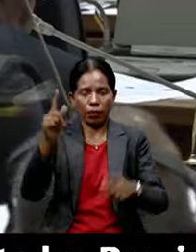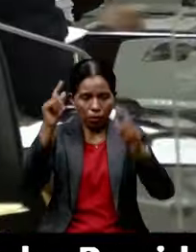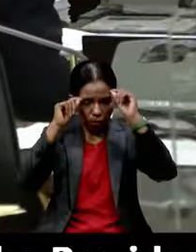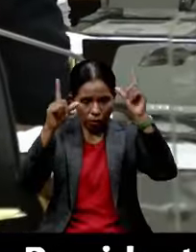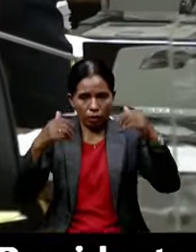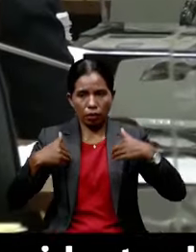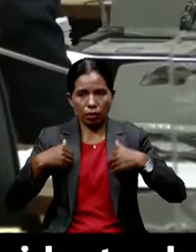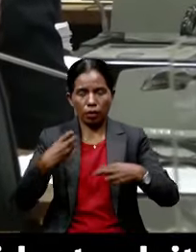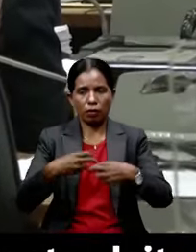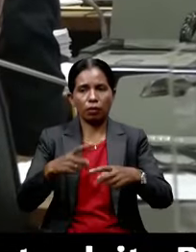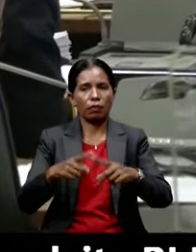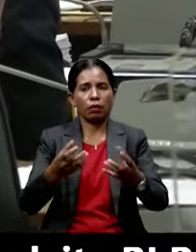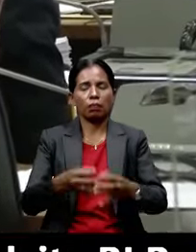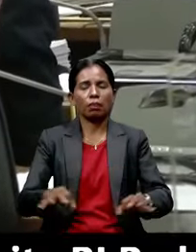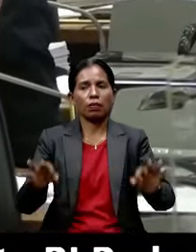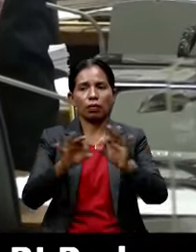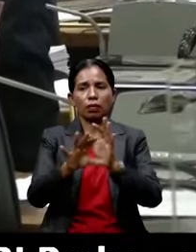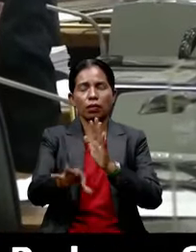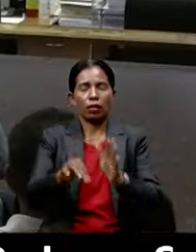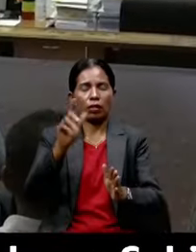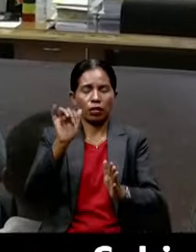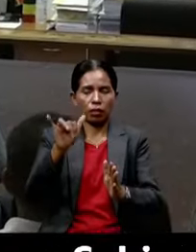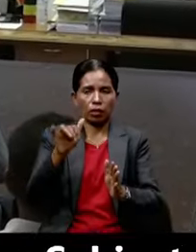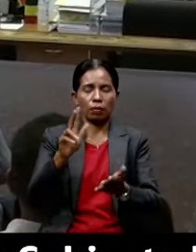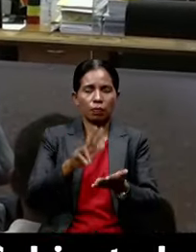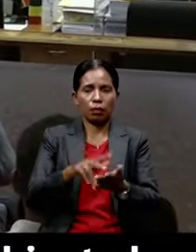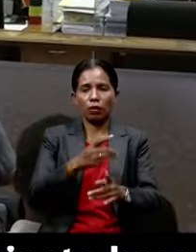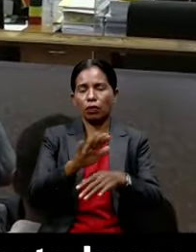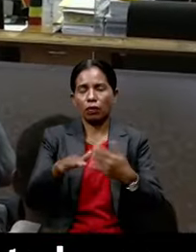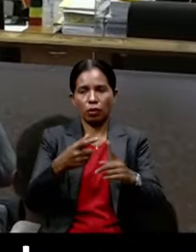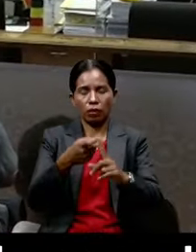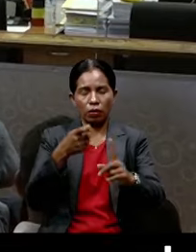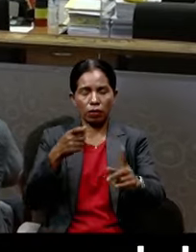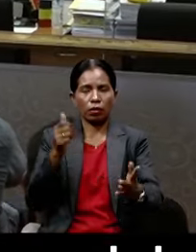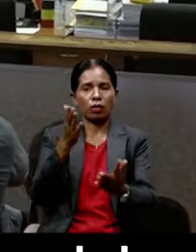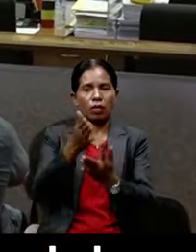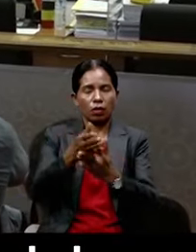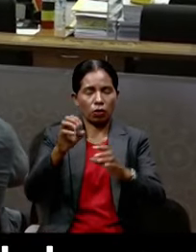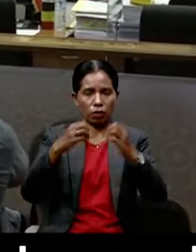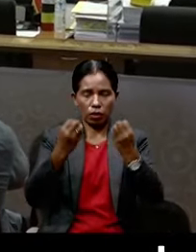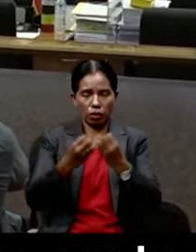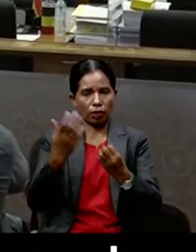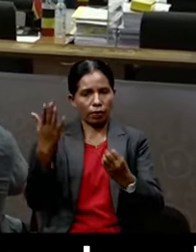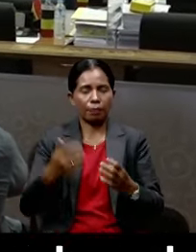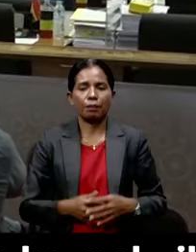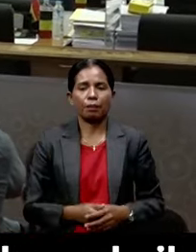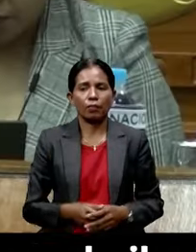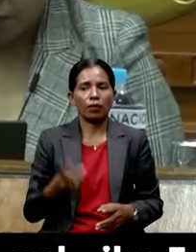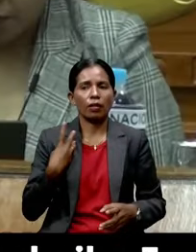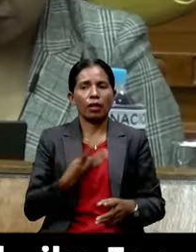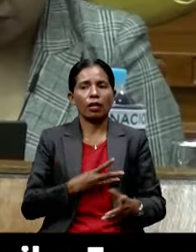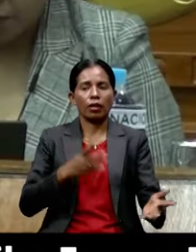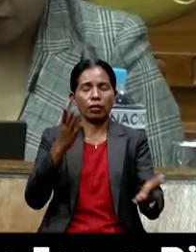e desafio, mas bem importante, mas que tem aceitação se parte roto, relacionado à lesão, à organização, refere. Mas que aceita tamba,